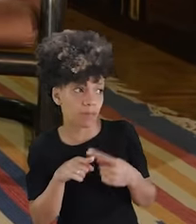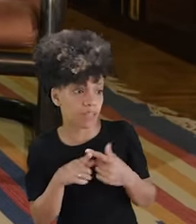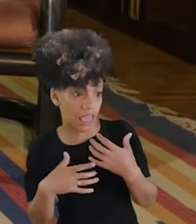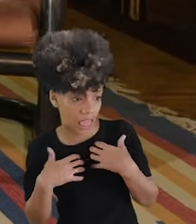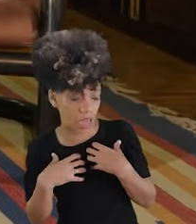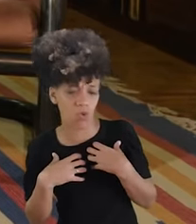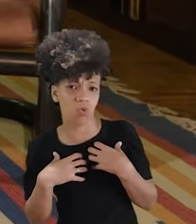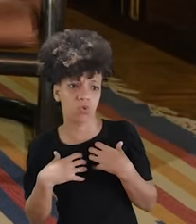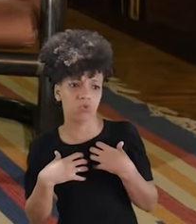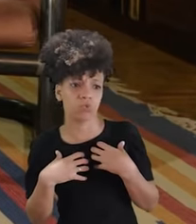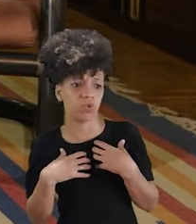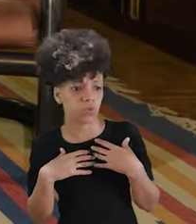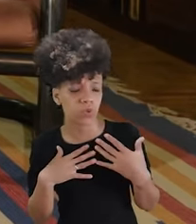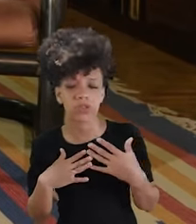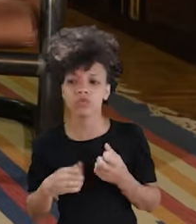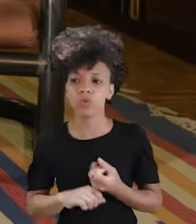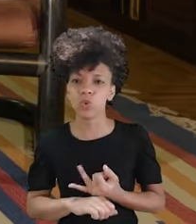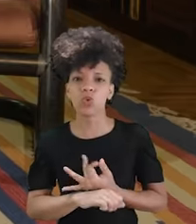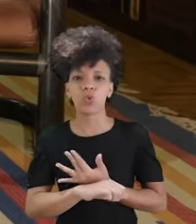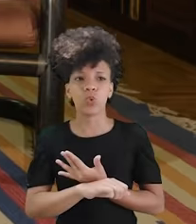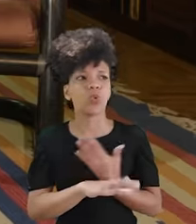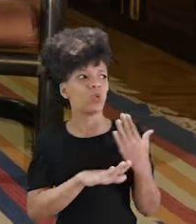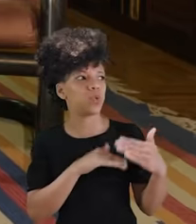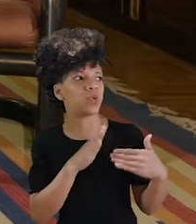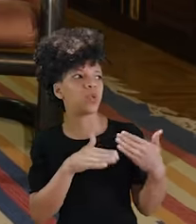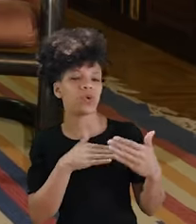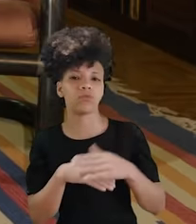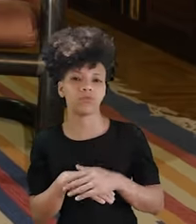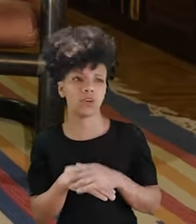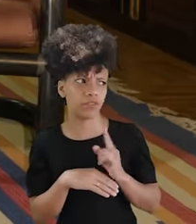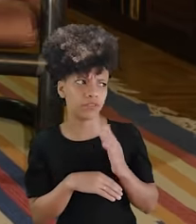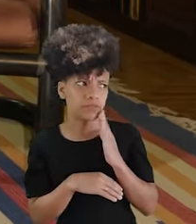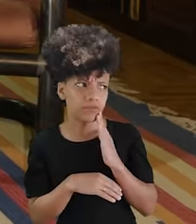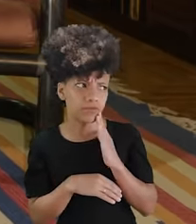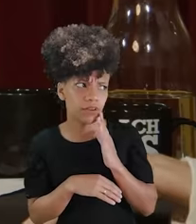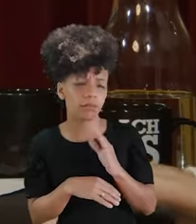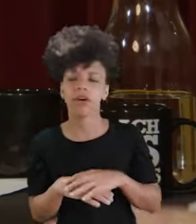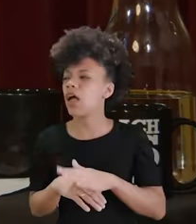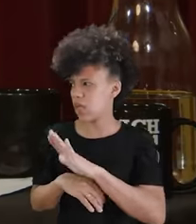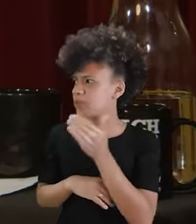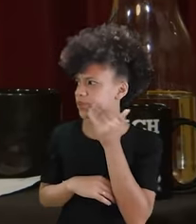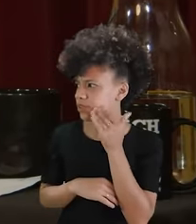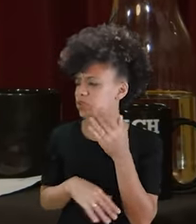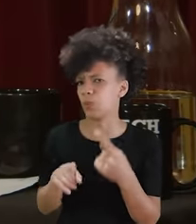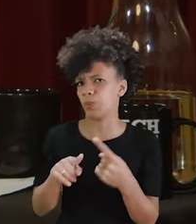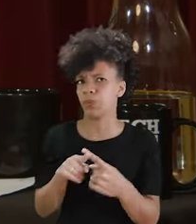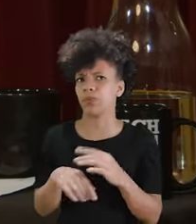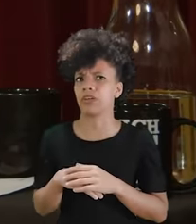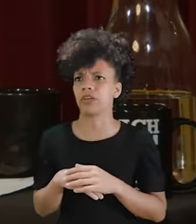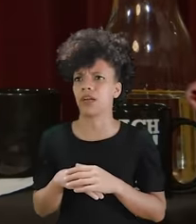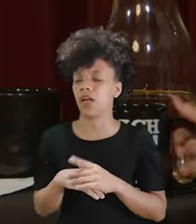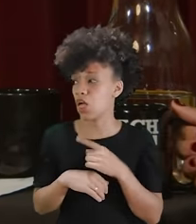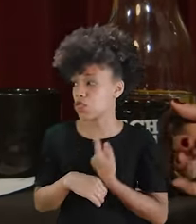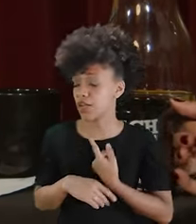porque eu sou dessa coisa da do contágio é dada do público você sabe disso não entendo muito o que você tá falando